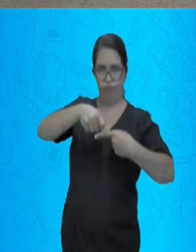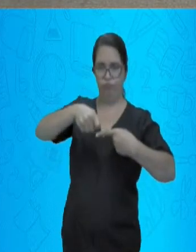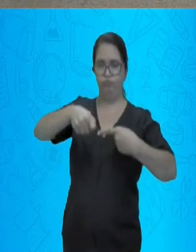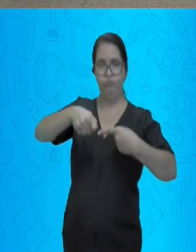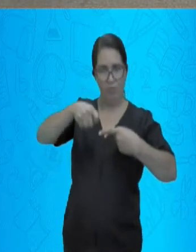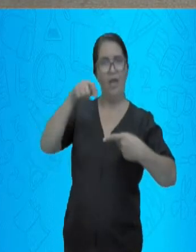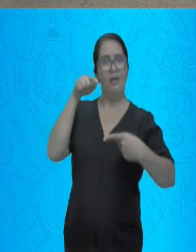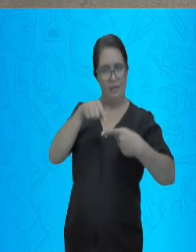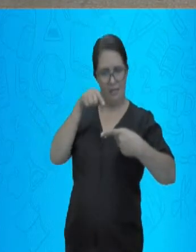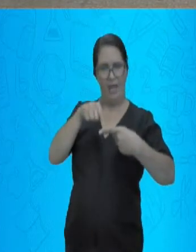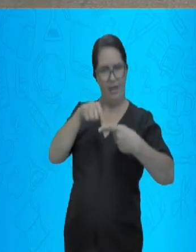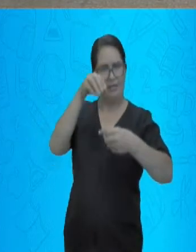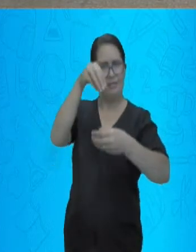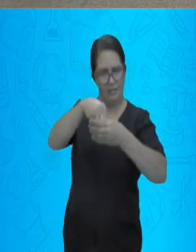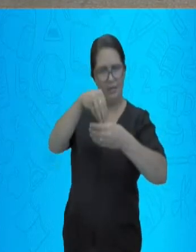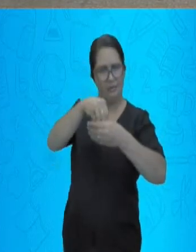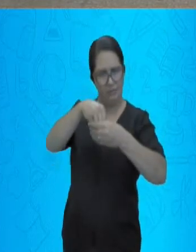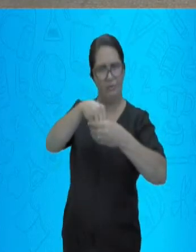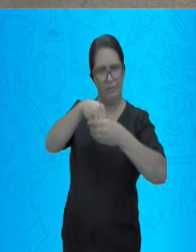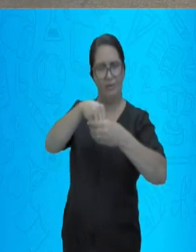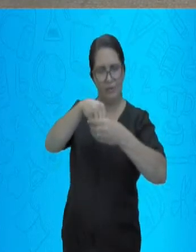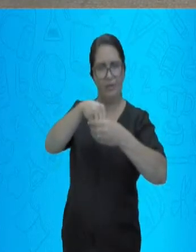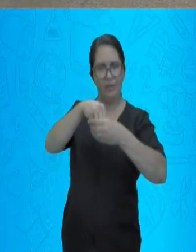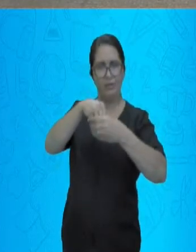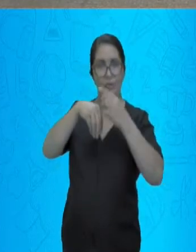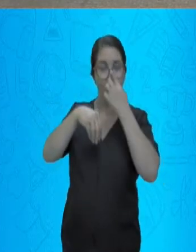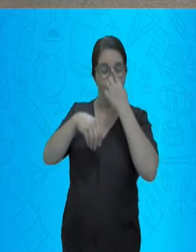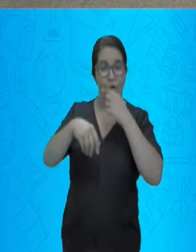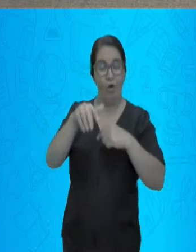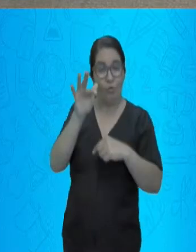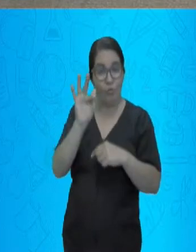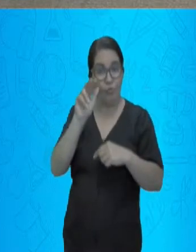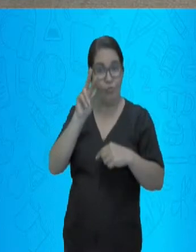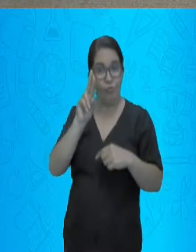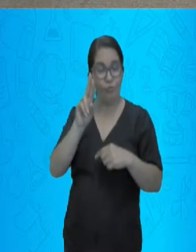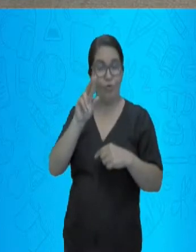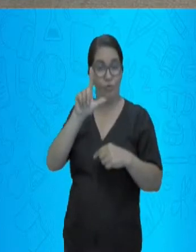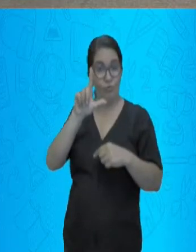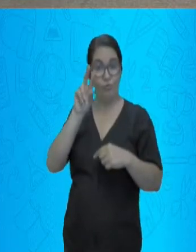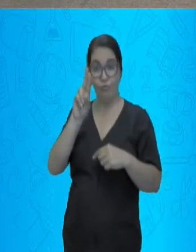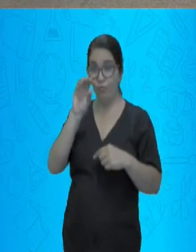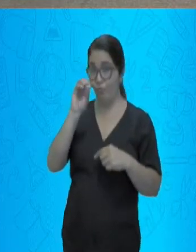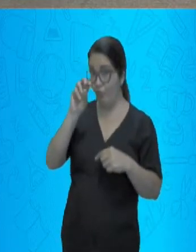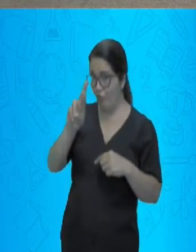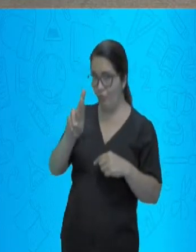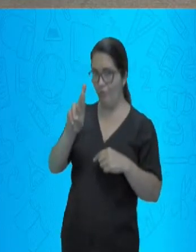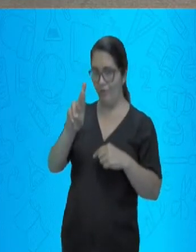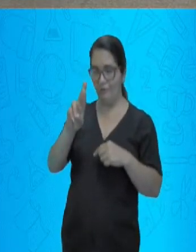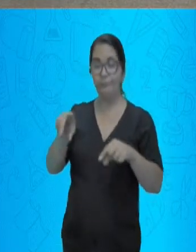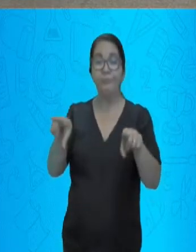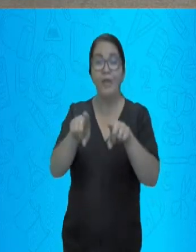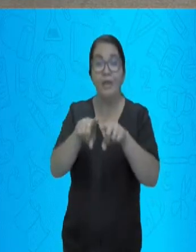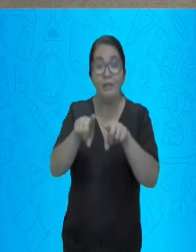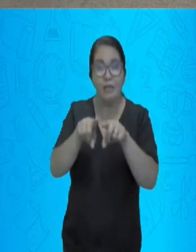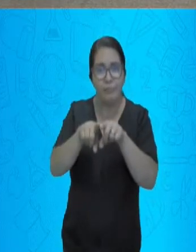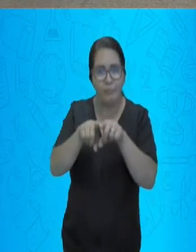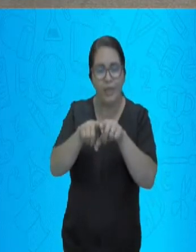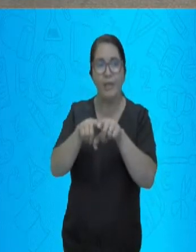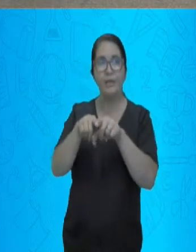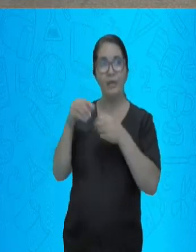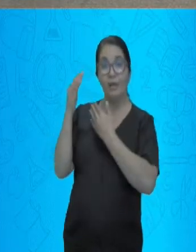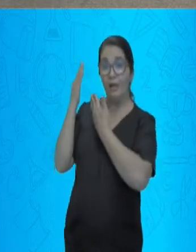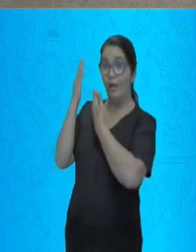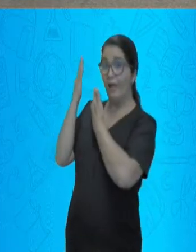esquecer. Temos aqui Fe, ferro. Aqui nós temos um minério